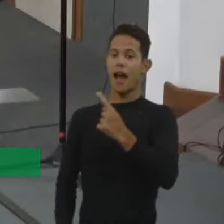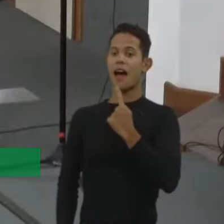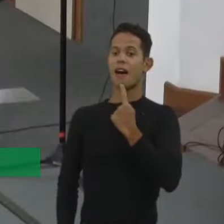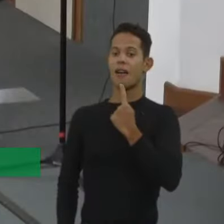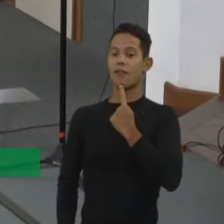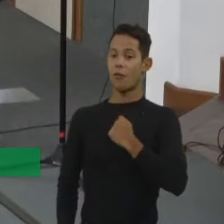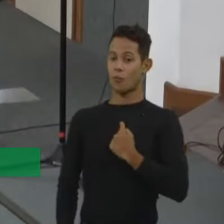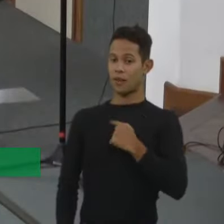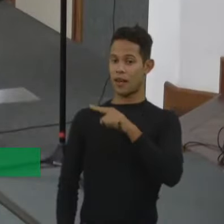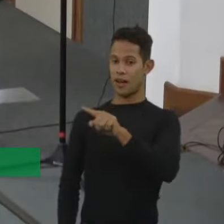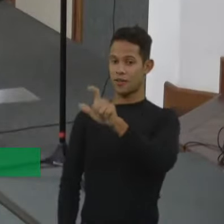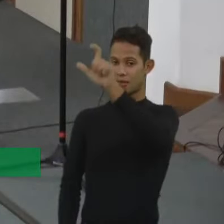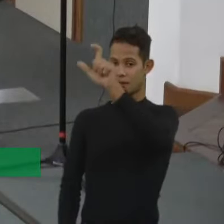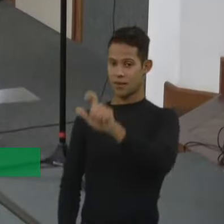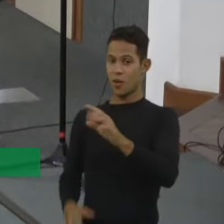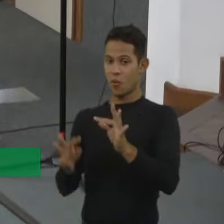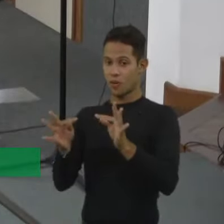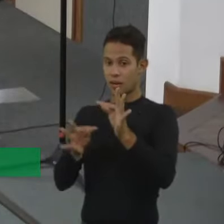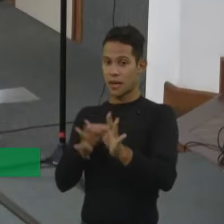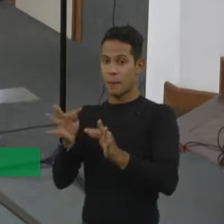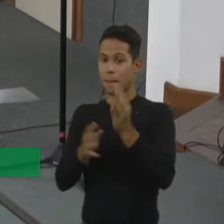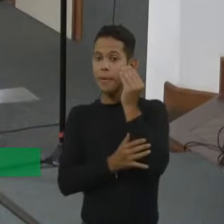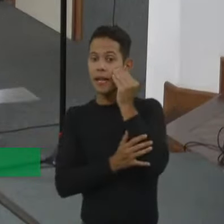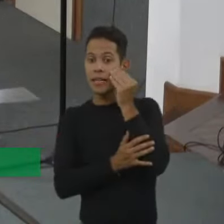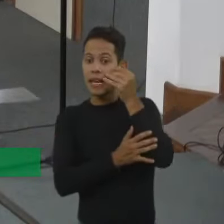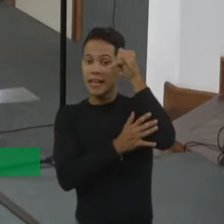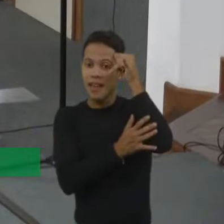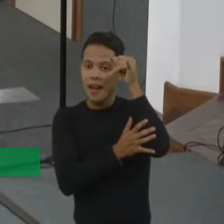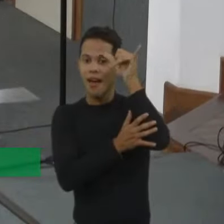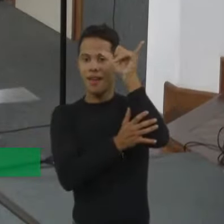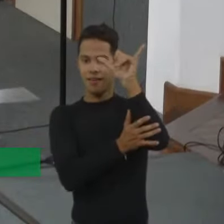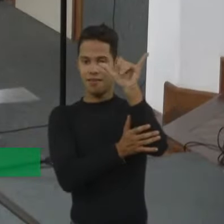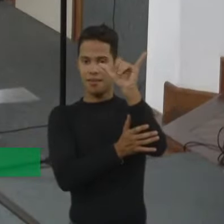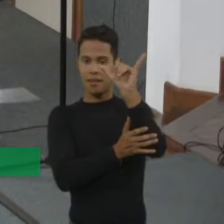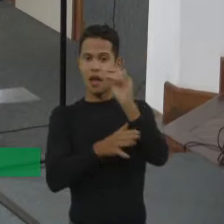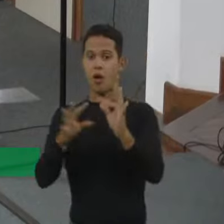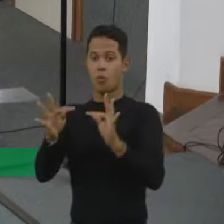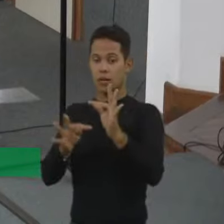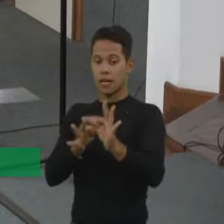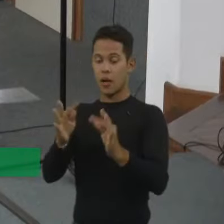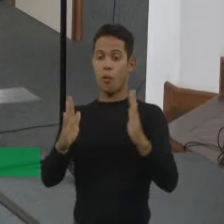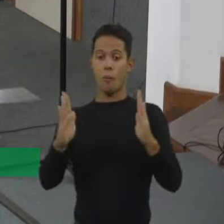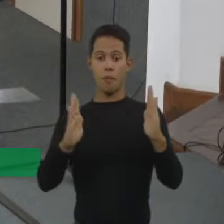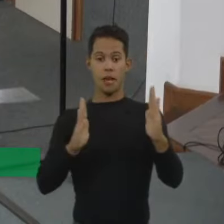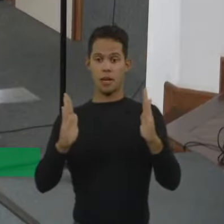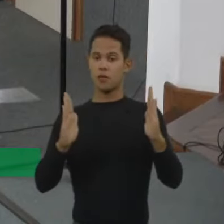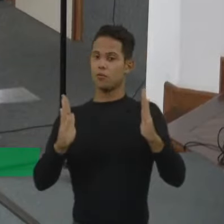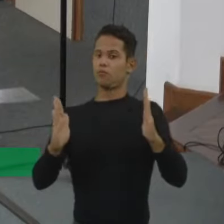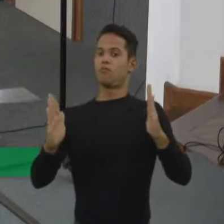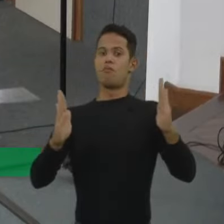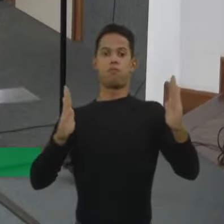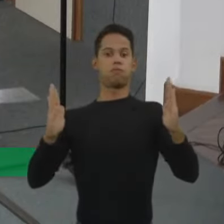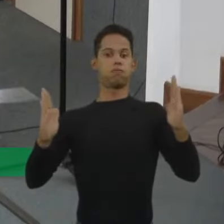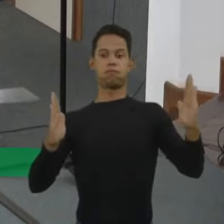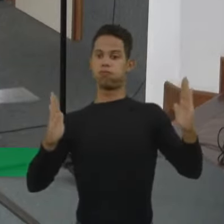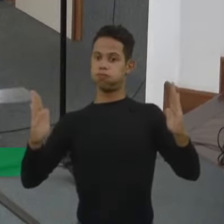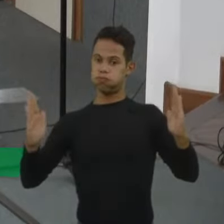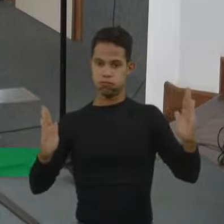um tratamento para tentar evitar a crise. Esse tratamento é de longo prazo, então, realmente precisa dessa